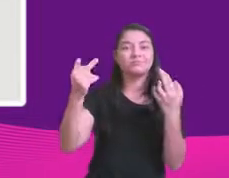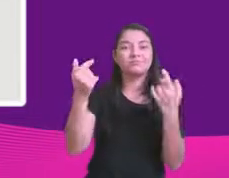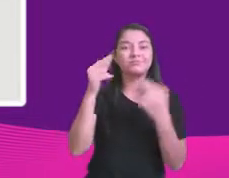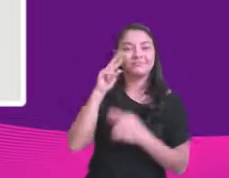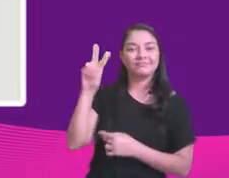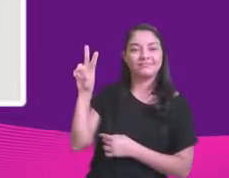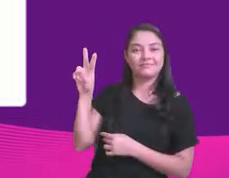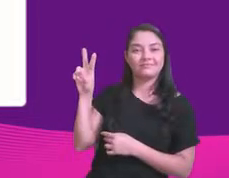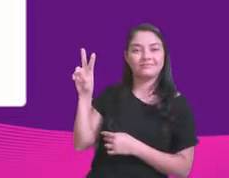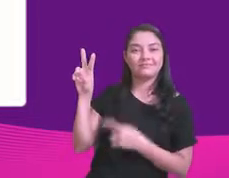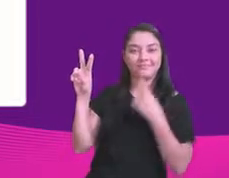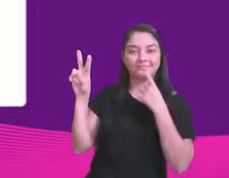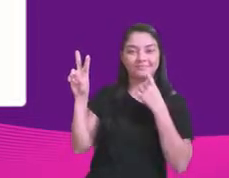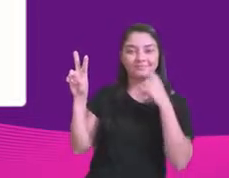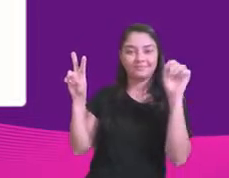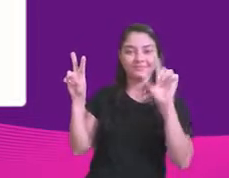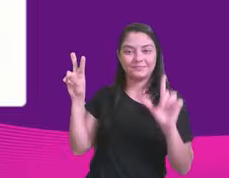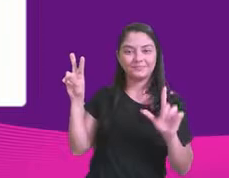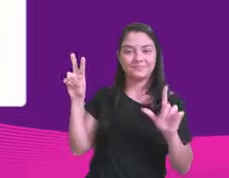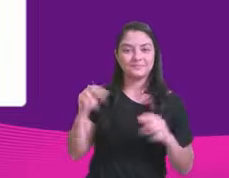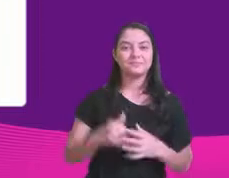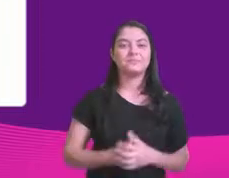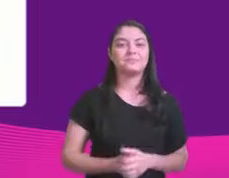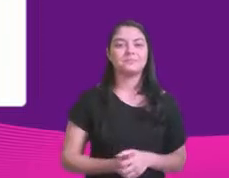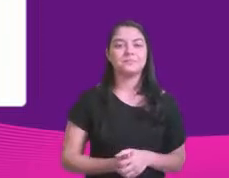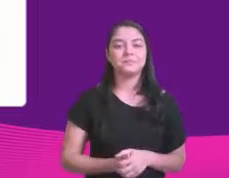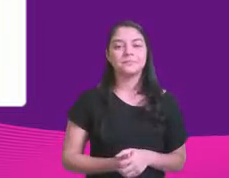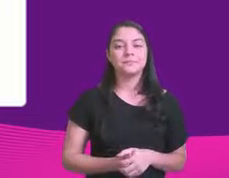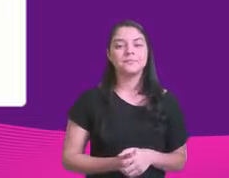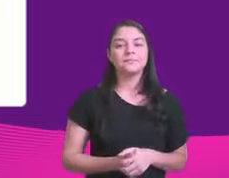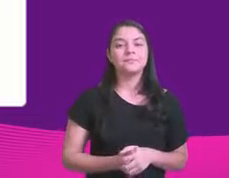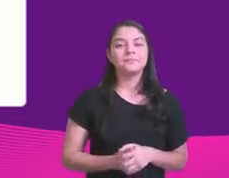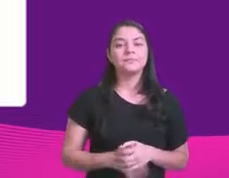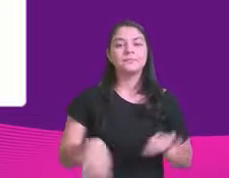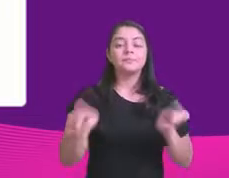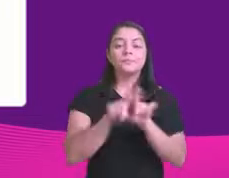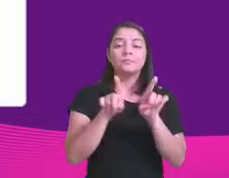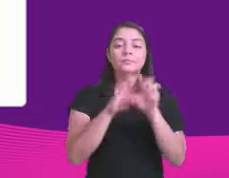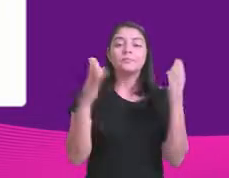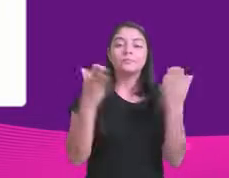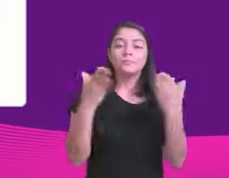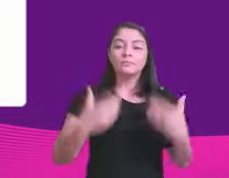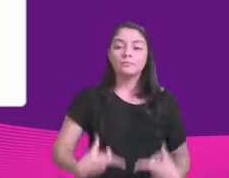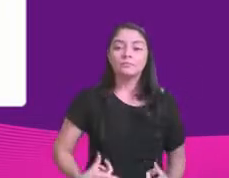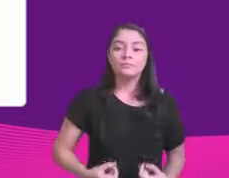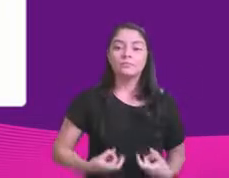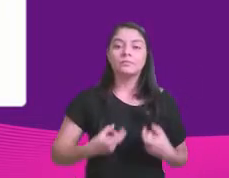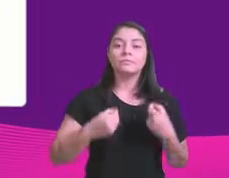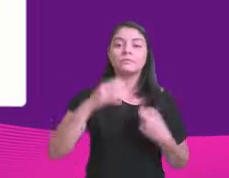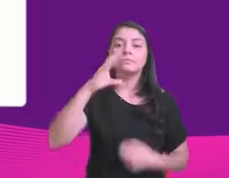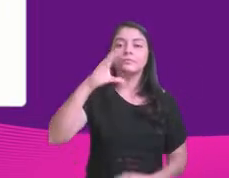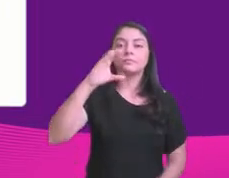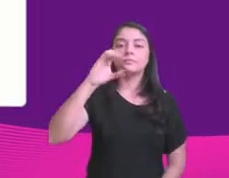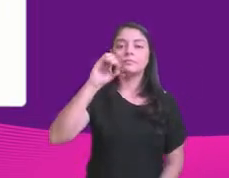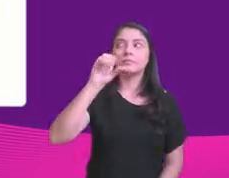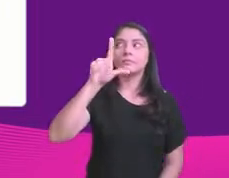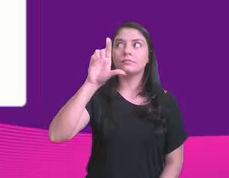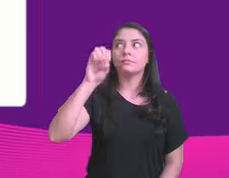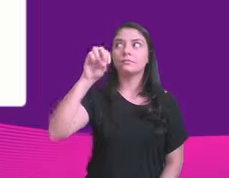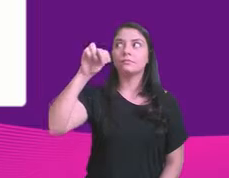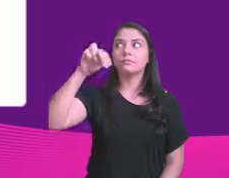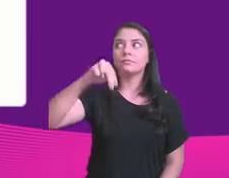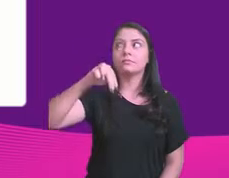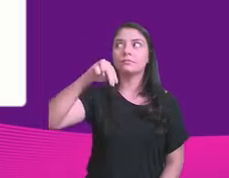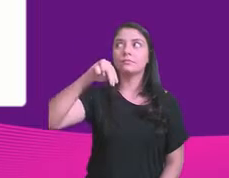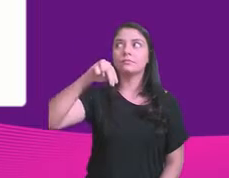diferença de sobrevida. Falando sobre cólon, então saindo de ovário indo para cólon, o acometimento metastático de